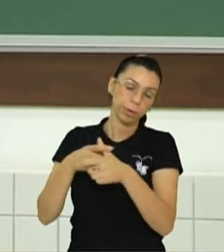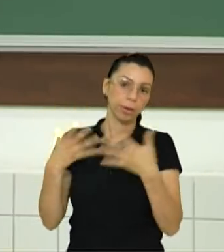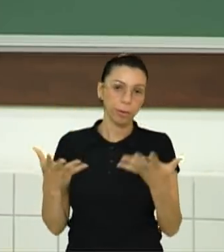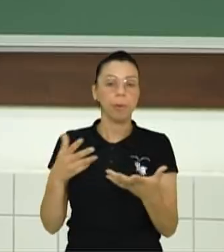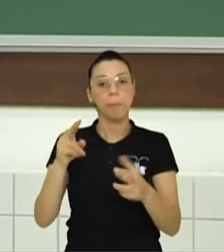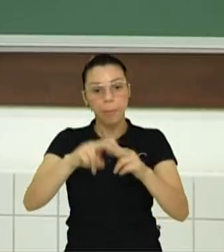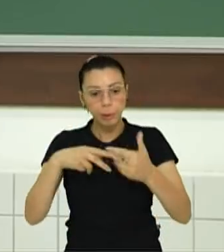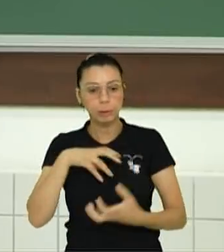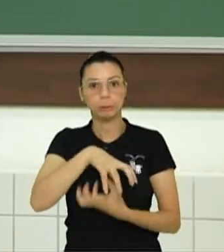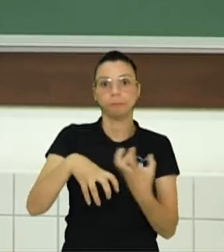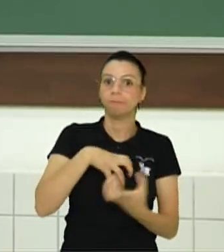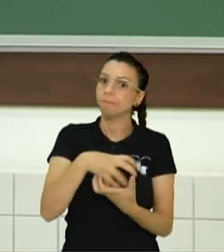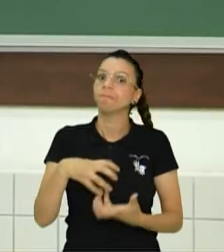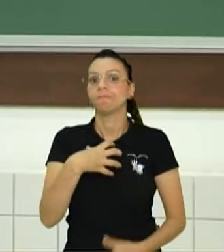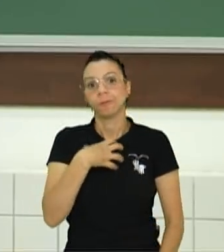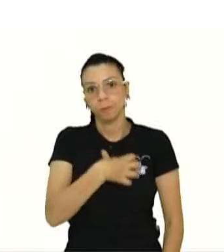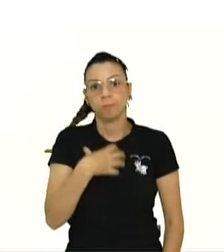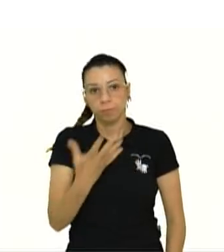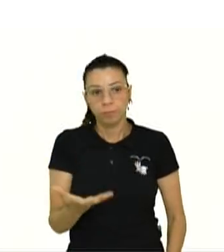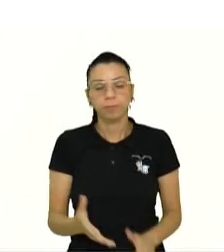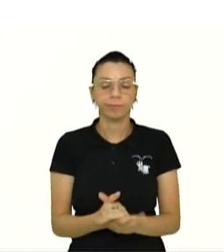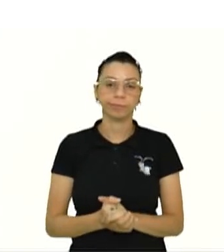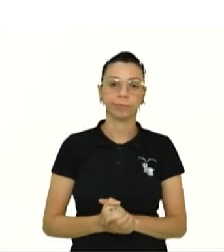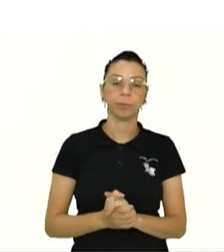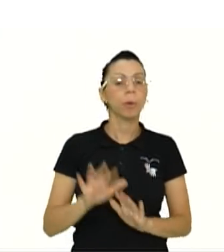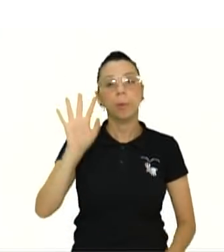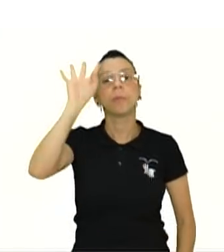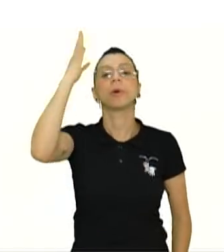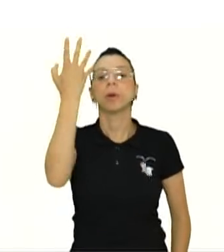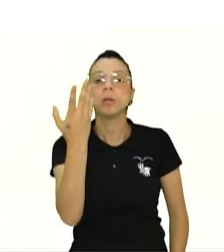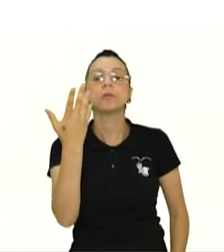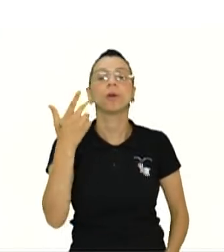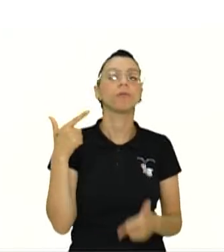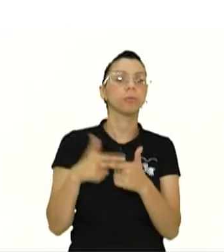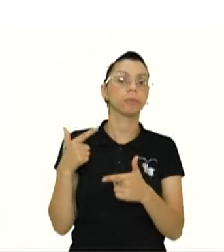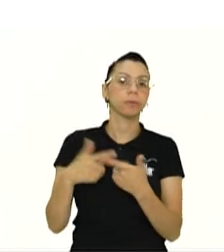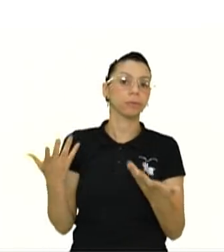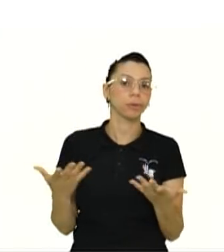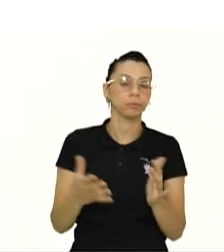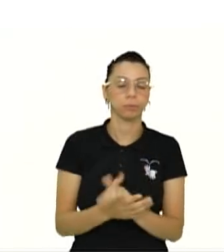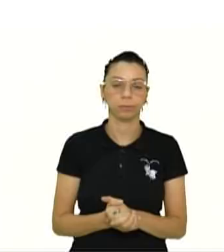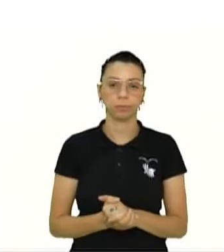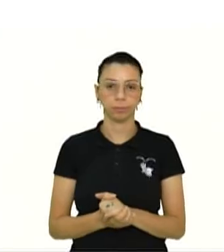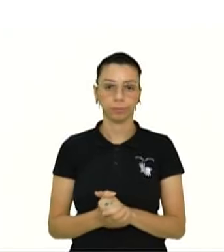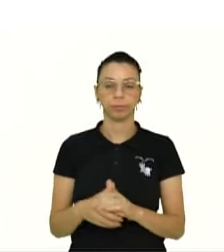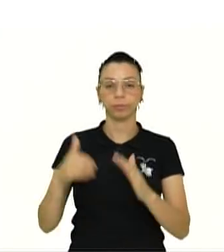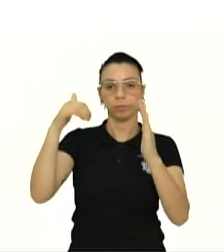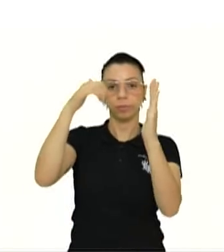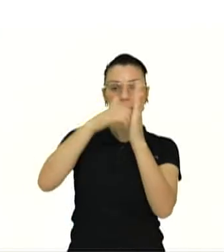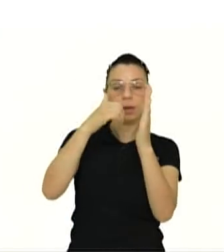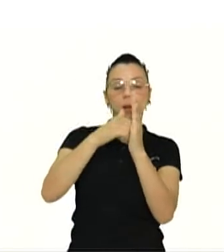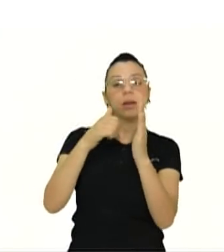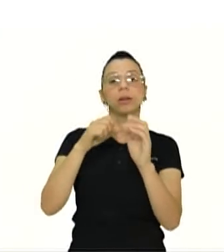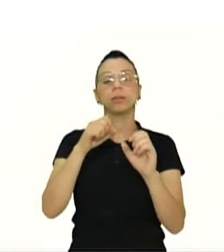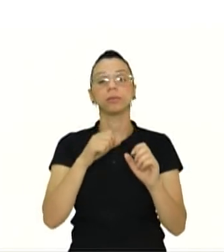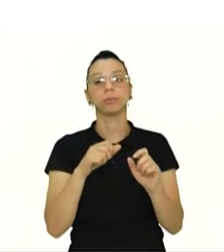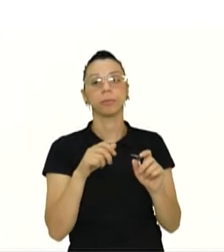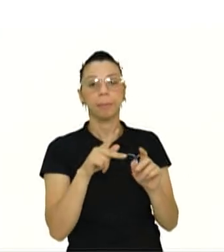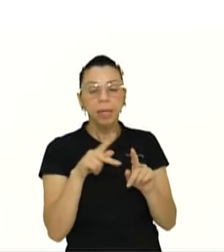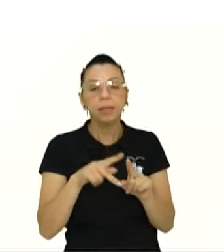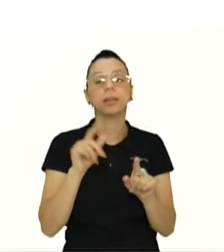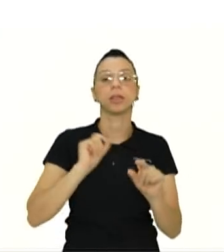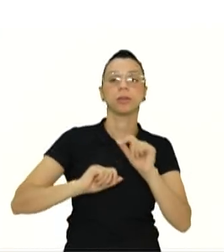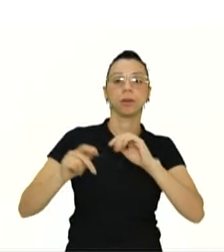aqui agora como que se resolve essa questão, inclusive. Retomando, na aula passada vimos, então, Senado Patrício, cargos, fórum,